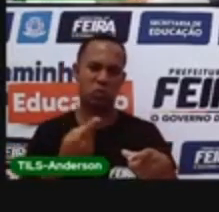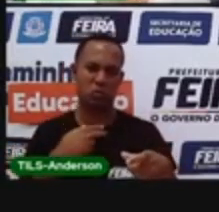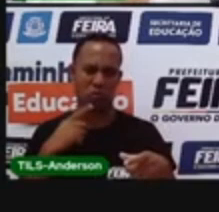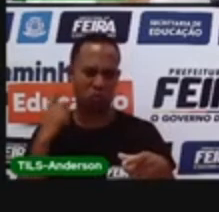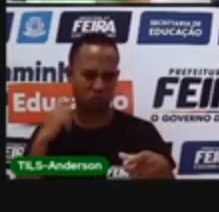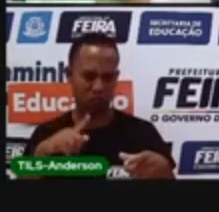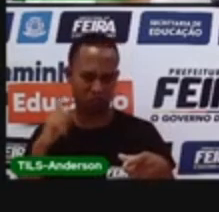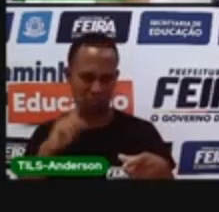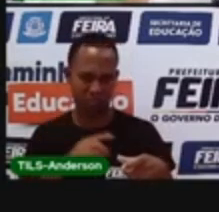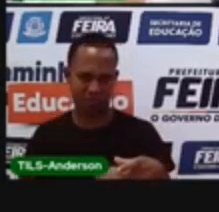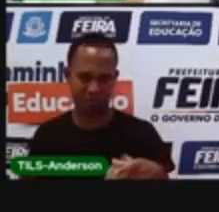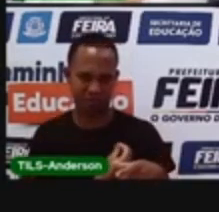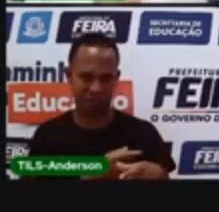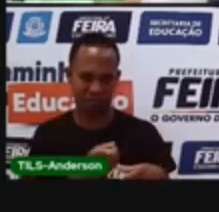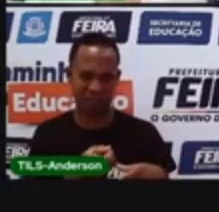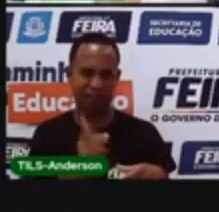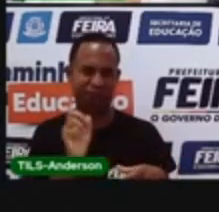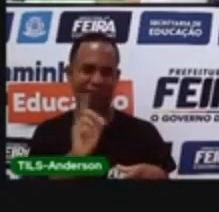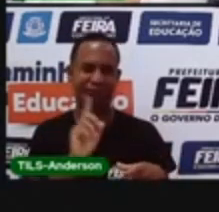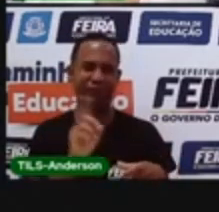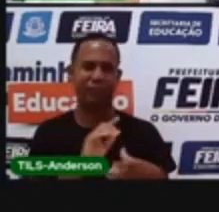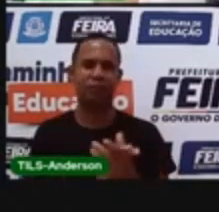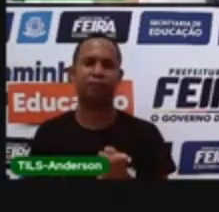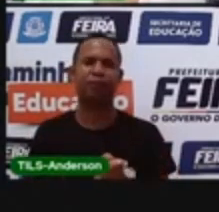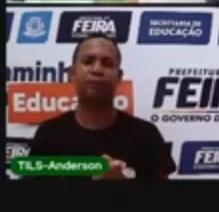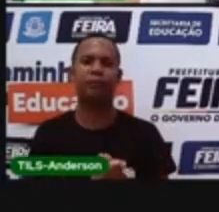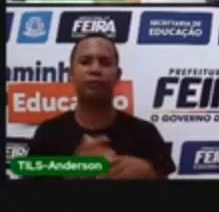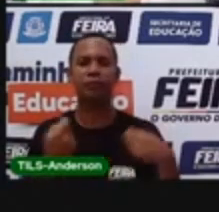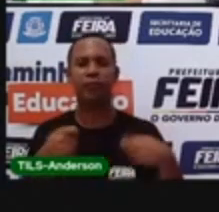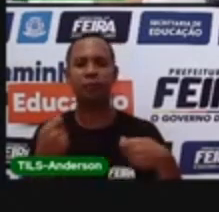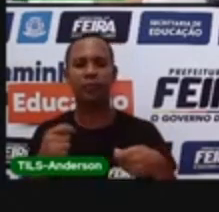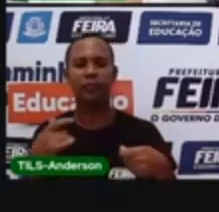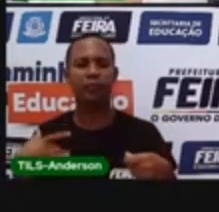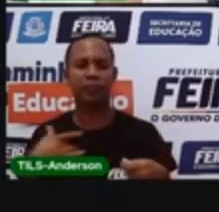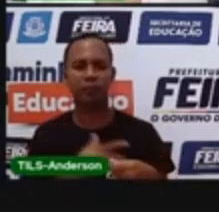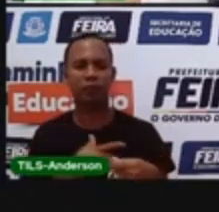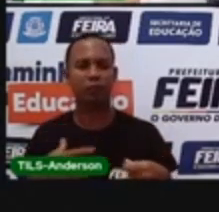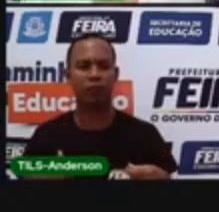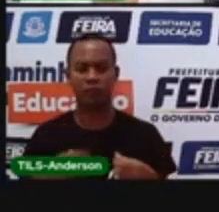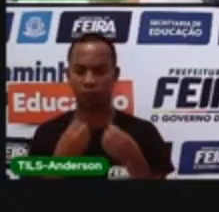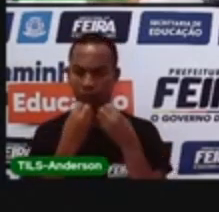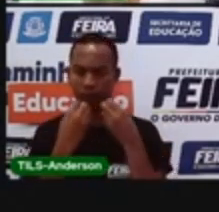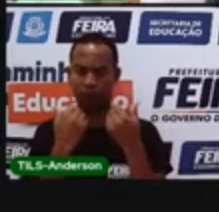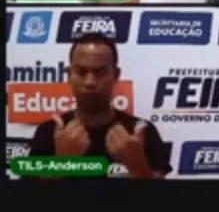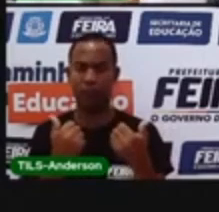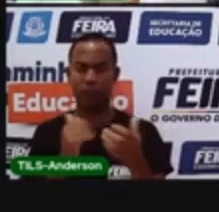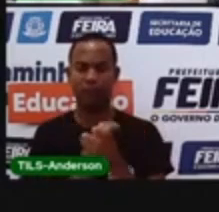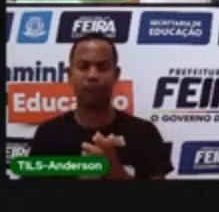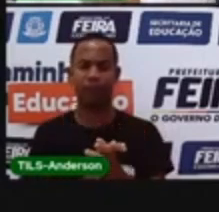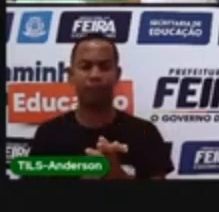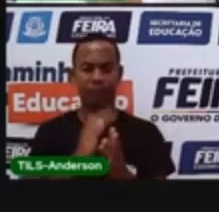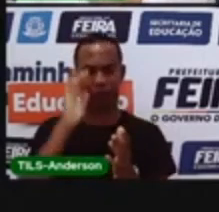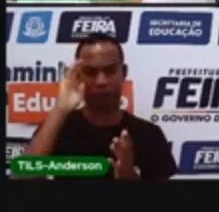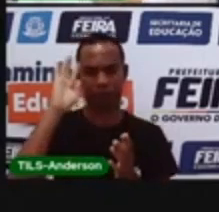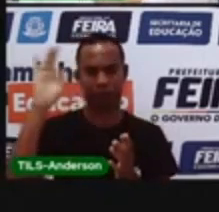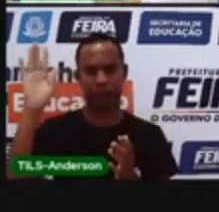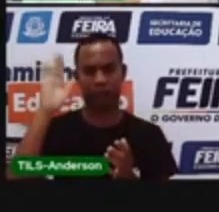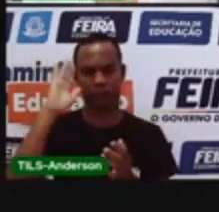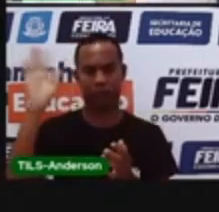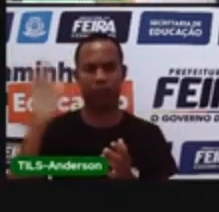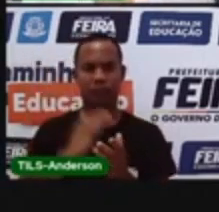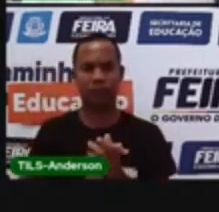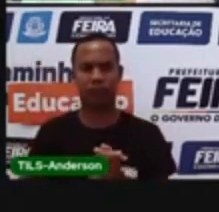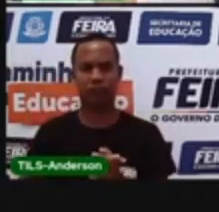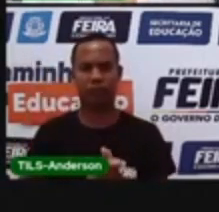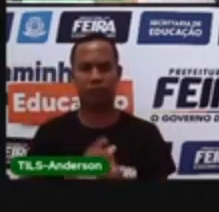são fundamentais na manutenção da saúde e do bem-estar da população. Vamos aqui imaginar.